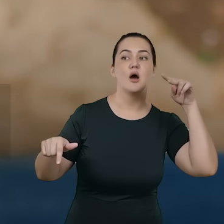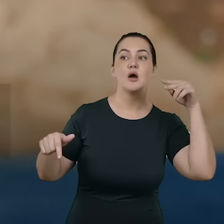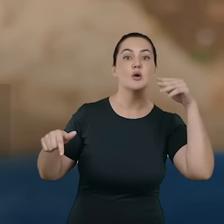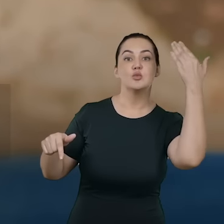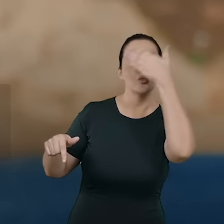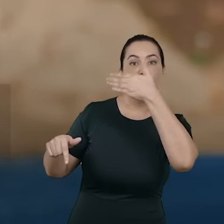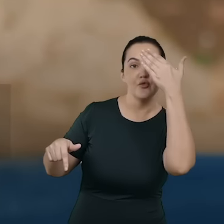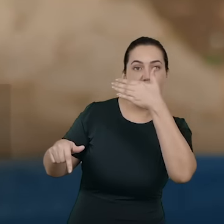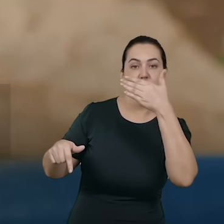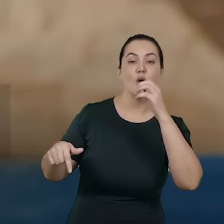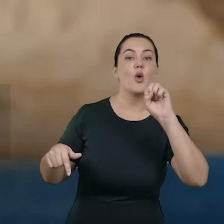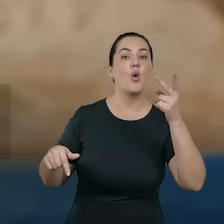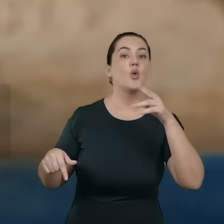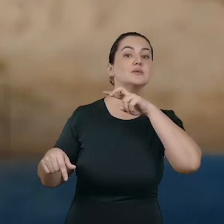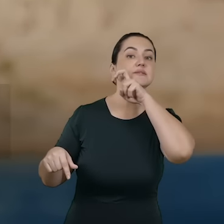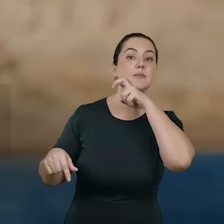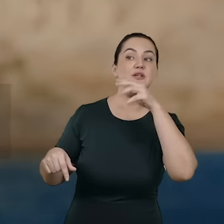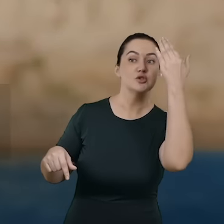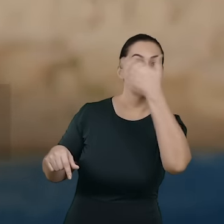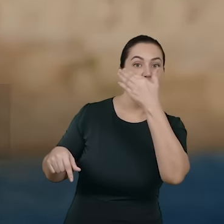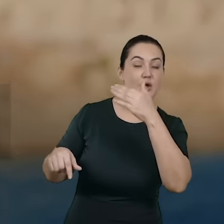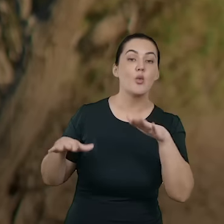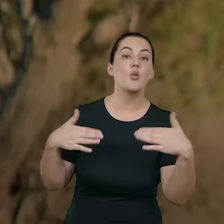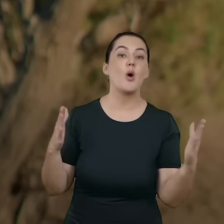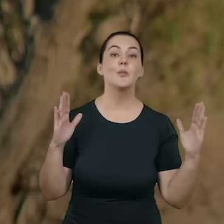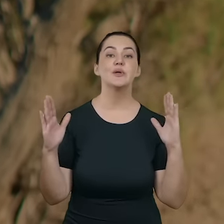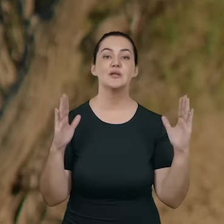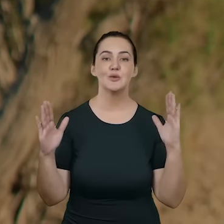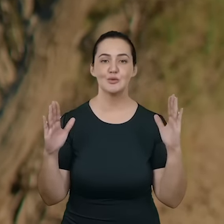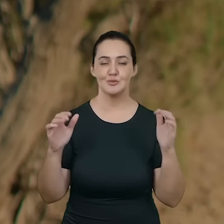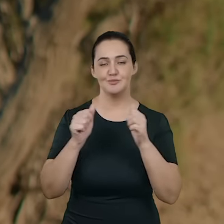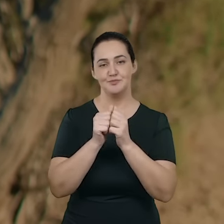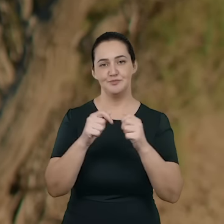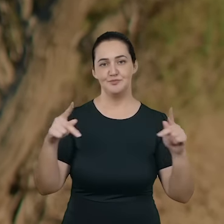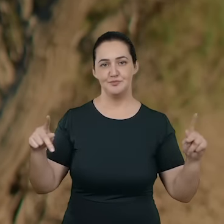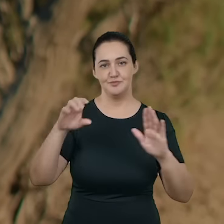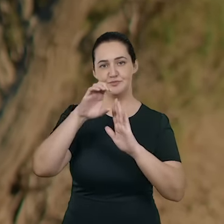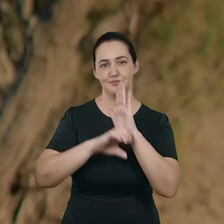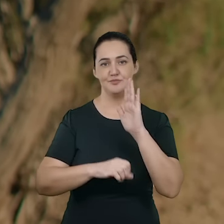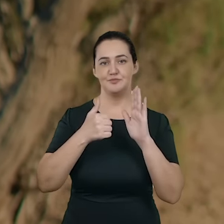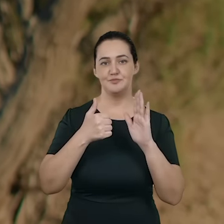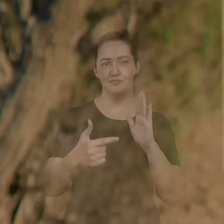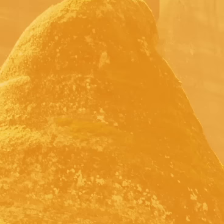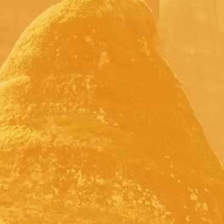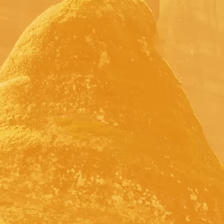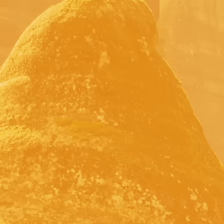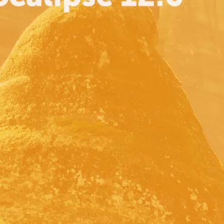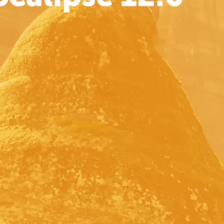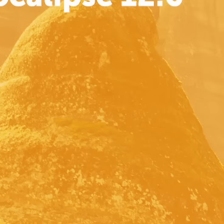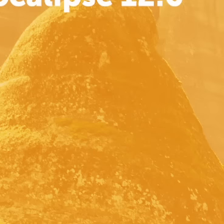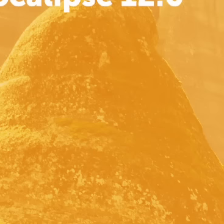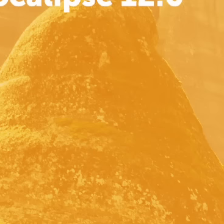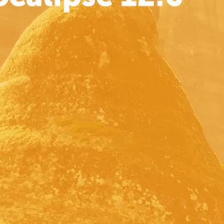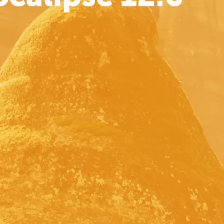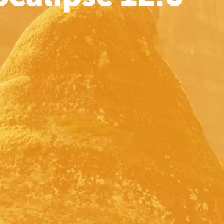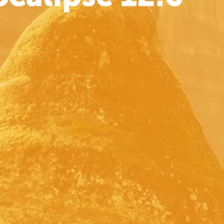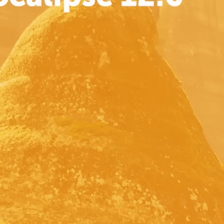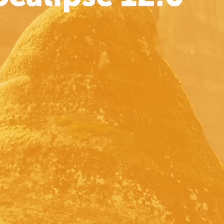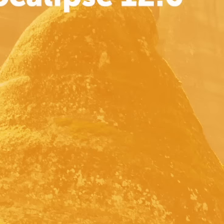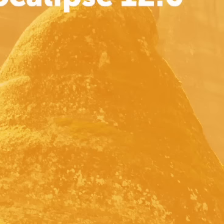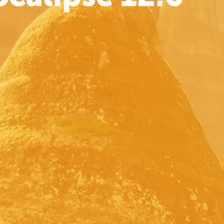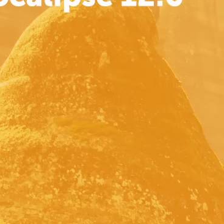ou da serpente, é dito o seguinte. Eu vou ler Apocalipse capítulo 12, verso 6. "A mulher, porém,